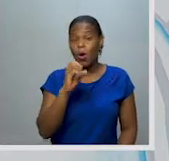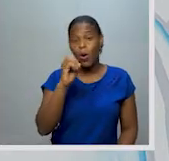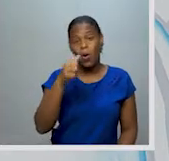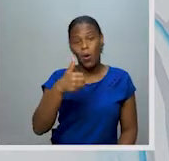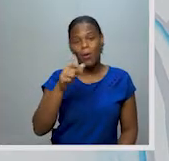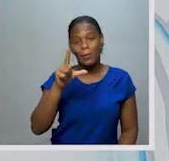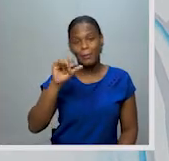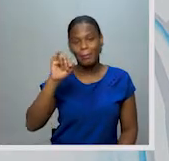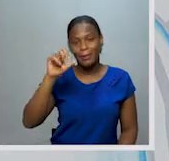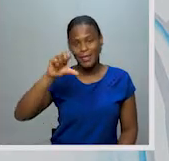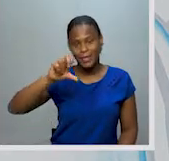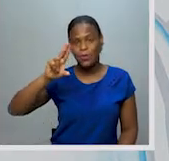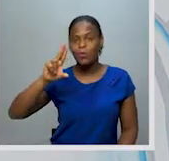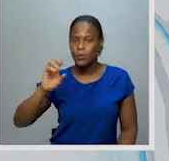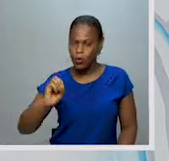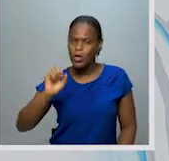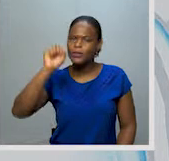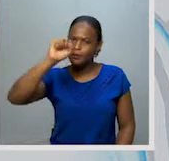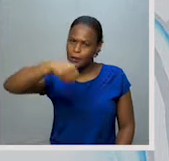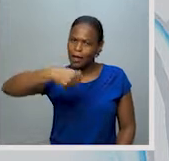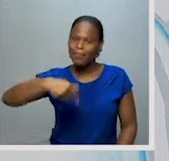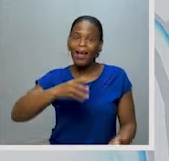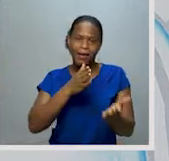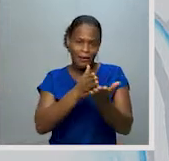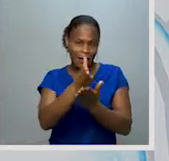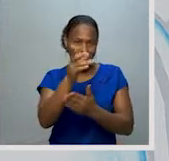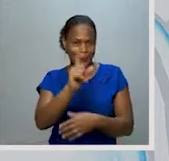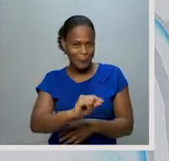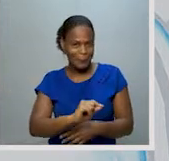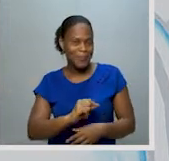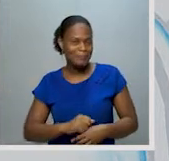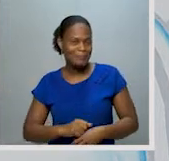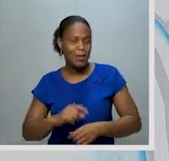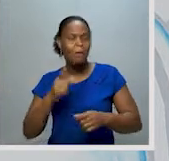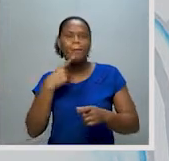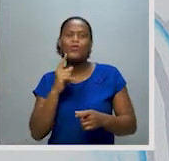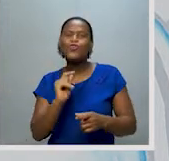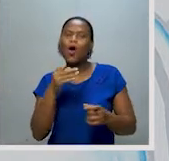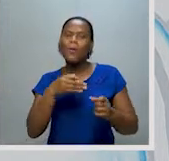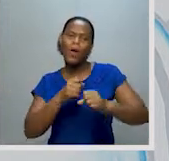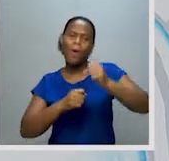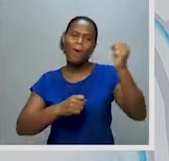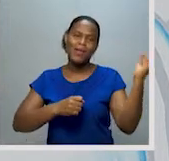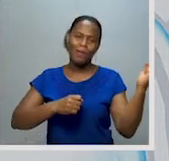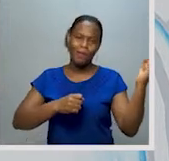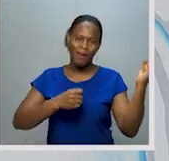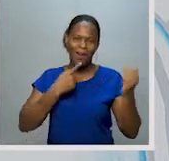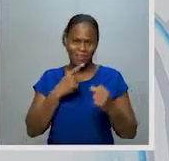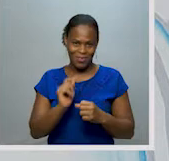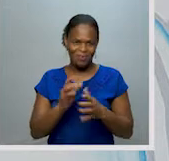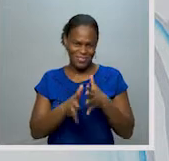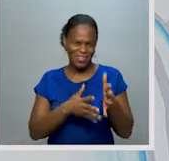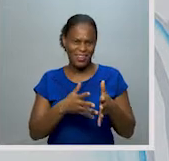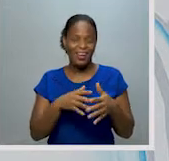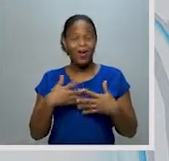oblíquo, tacitamente tínhamos de ter reto. Por isso que agora você, se não sabia teoricamente,